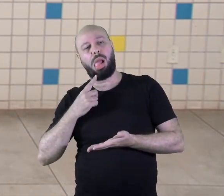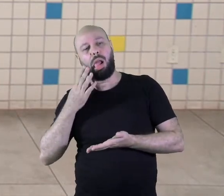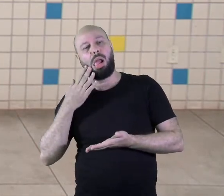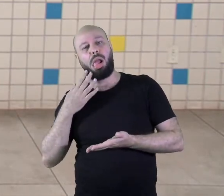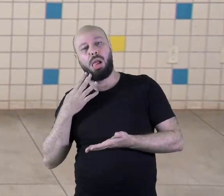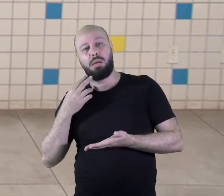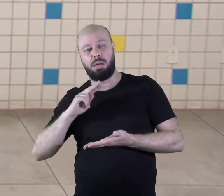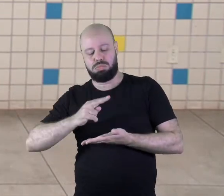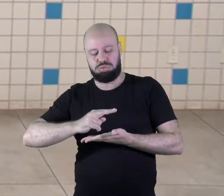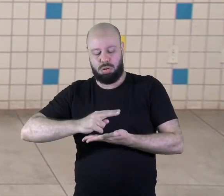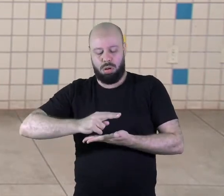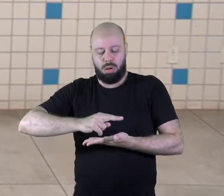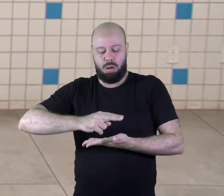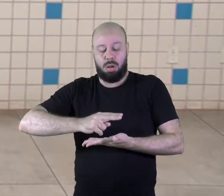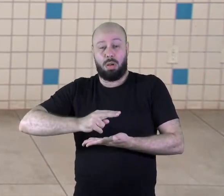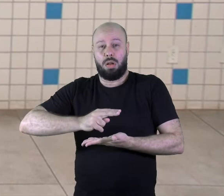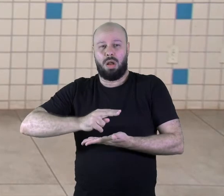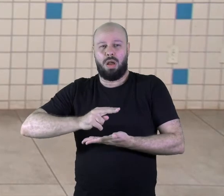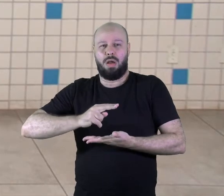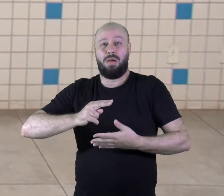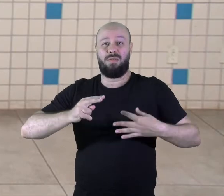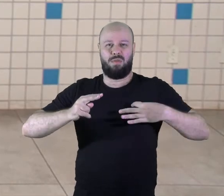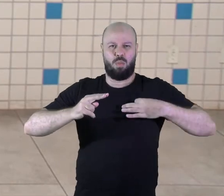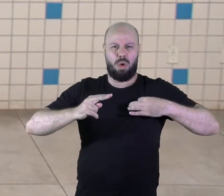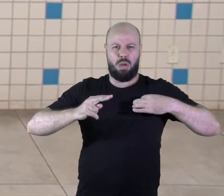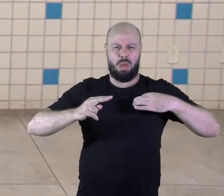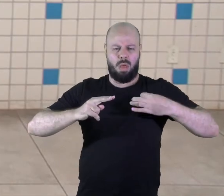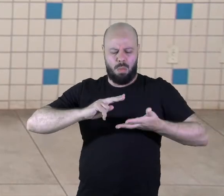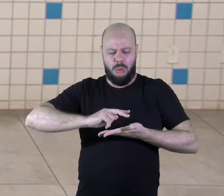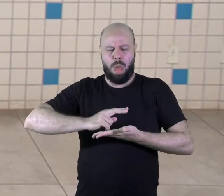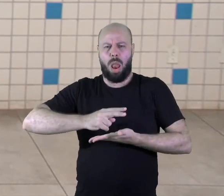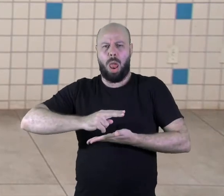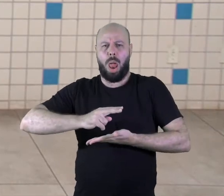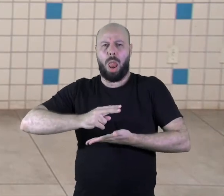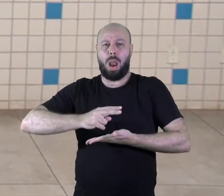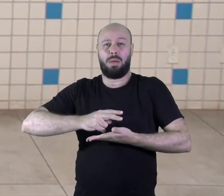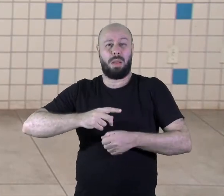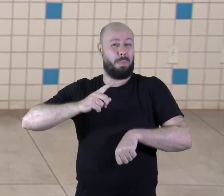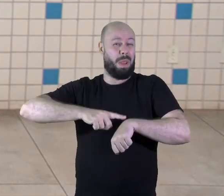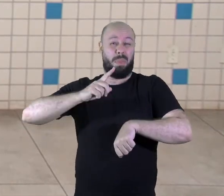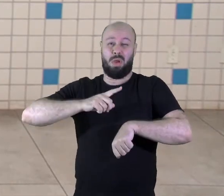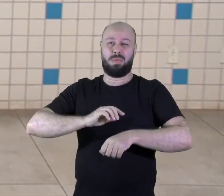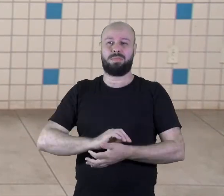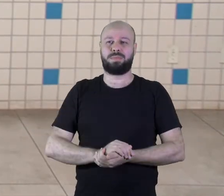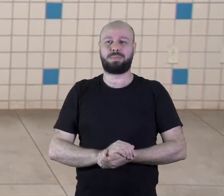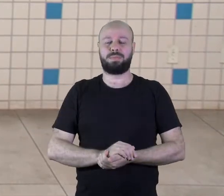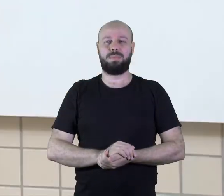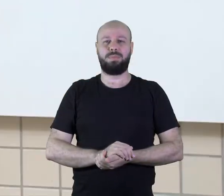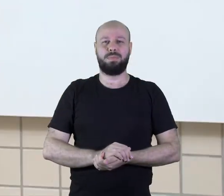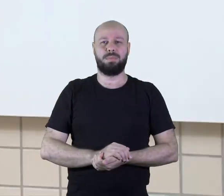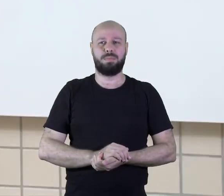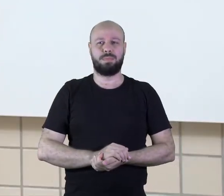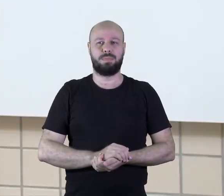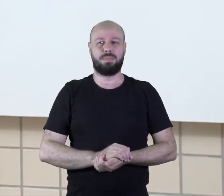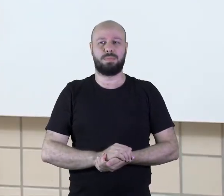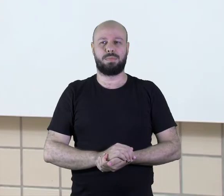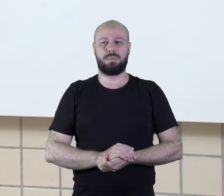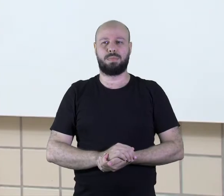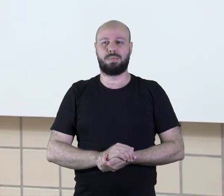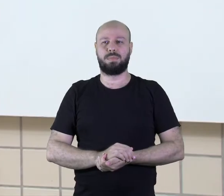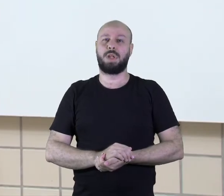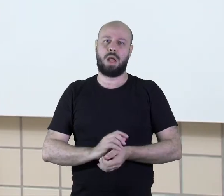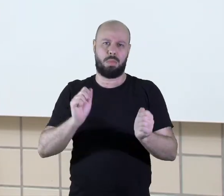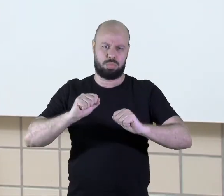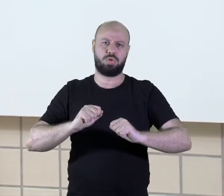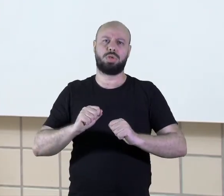tremer todo e ter ações voluntárias, não é? Tudo isso no mesmo momento. Podem